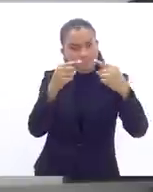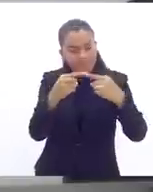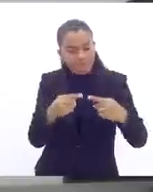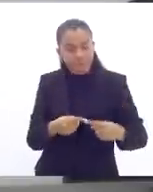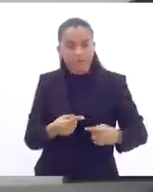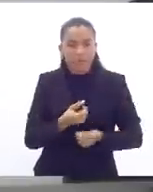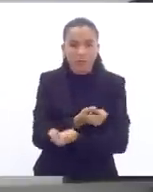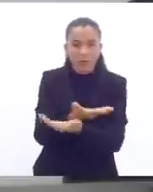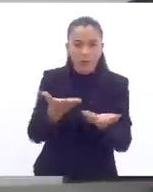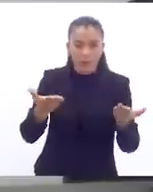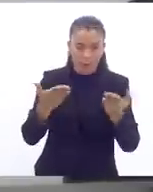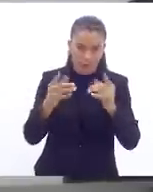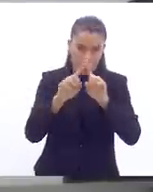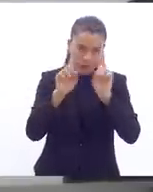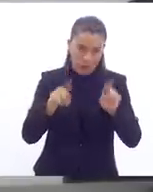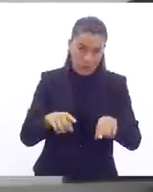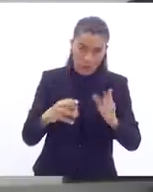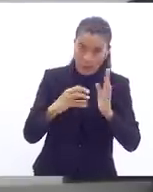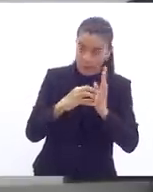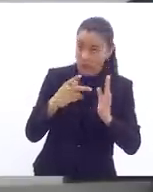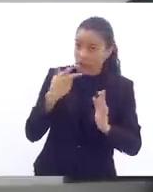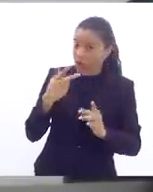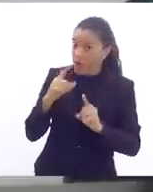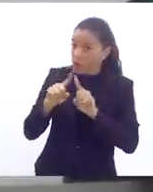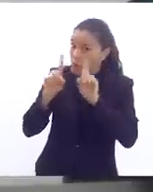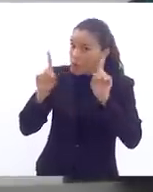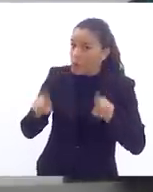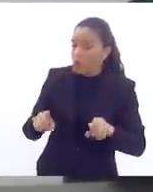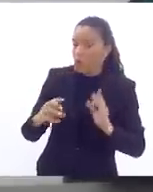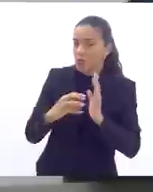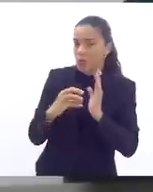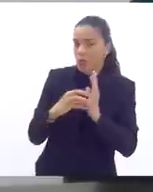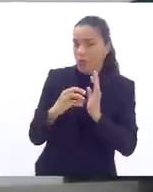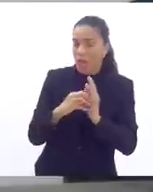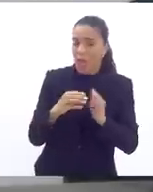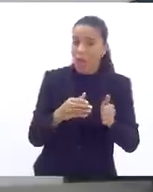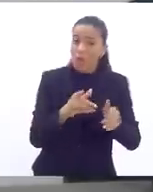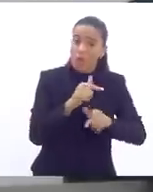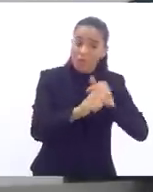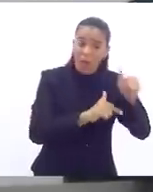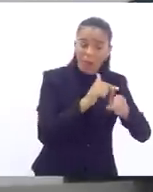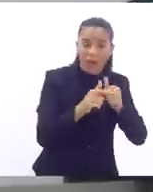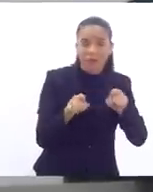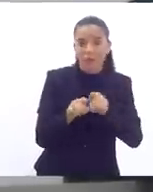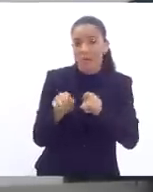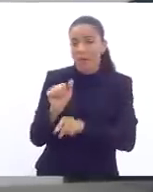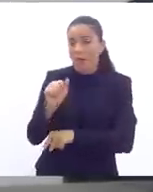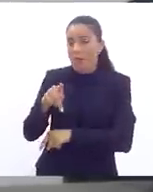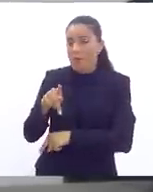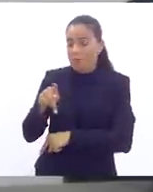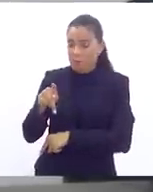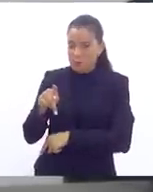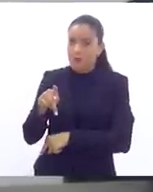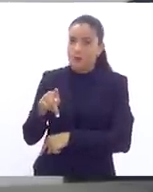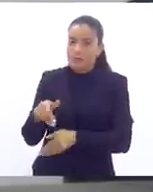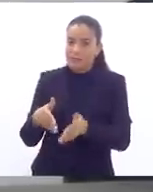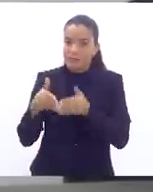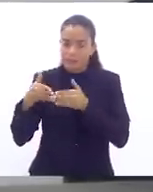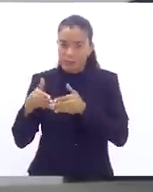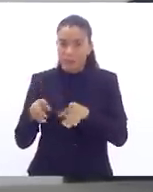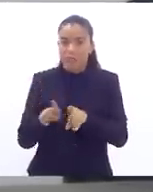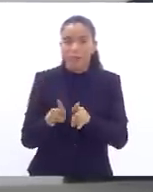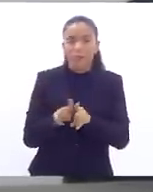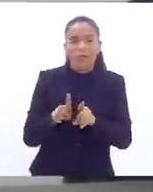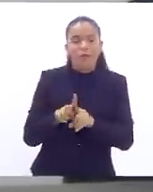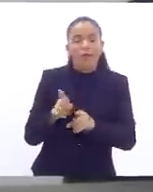para todos os servidores eu falo todos os cativos inativos já estão sendo feitos e tem se reunido com o